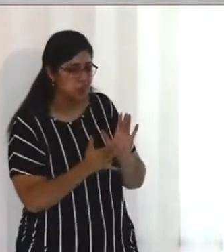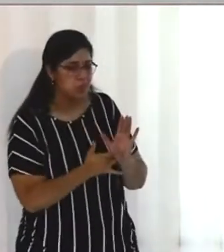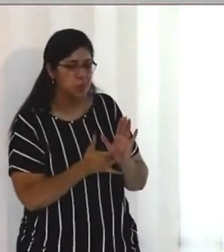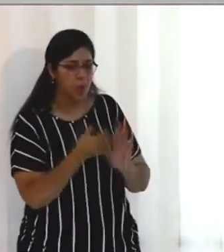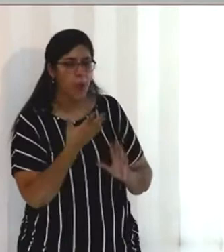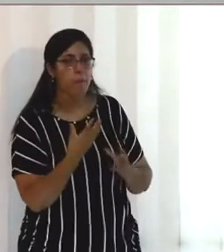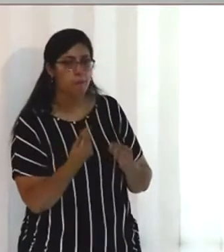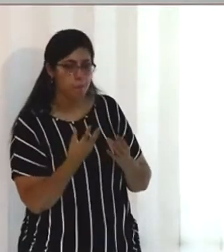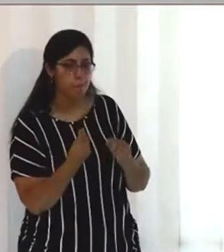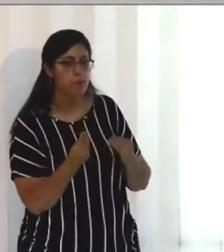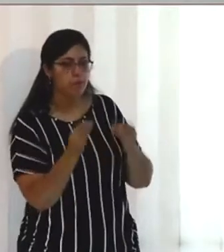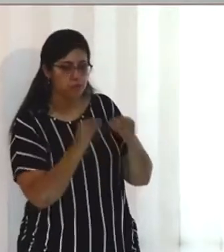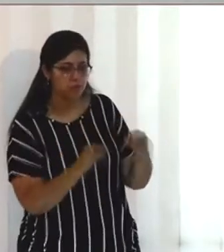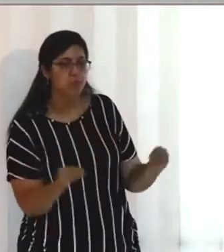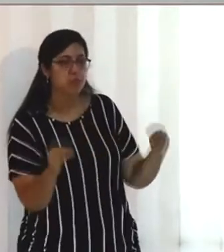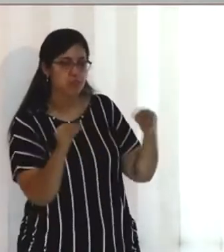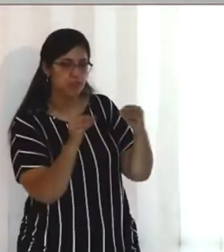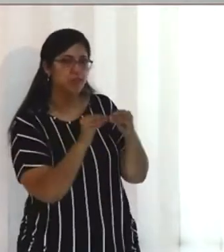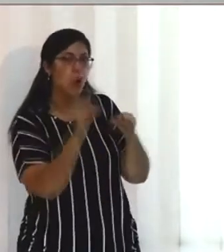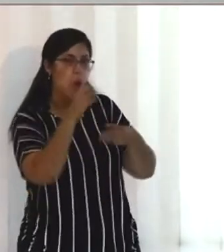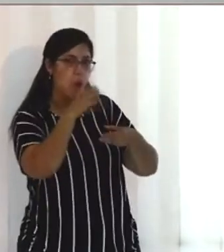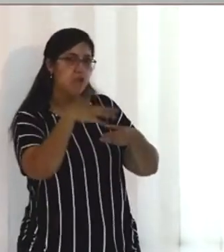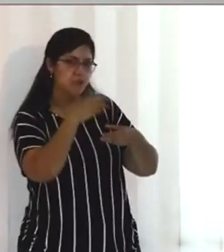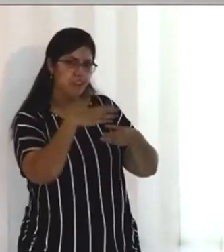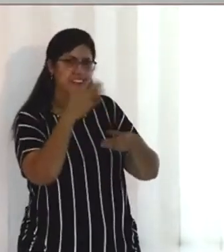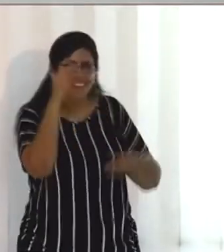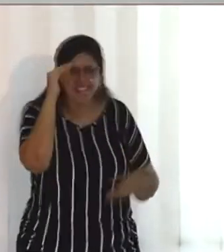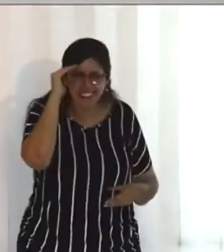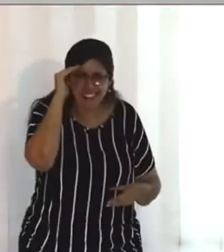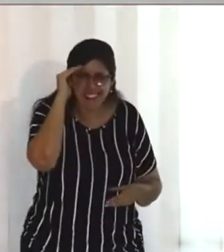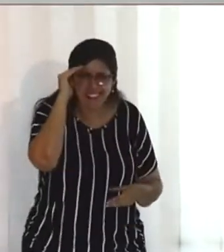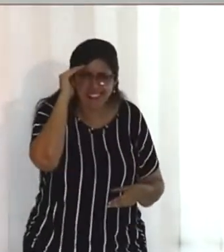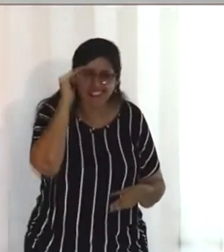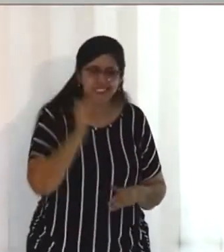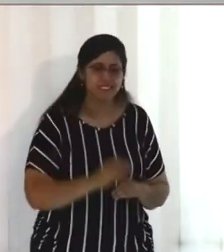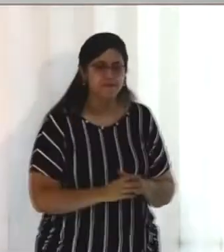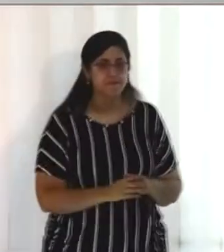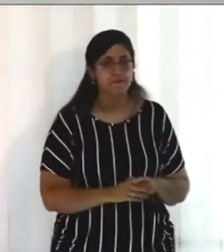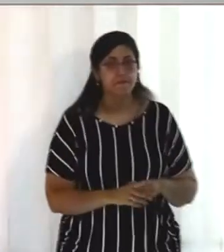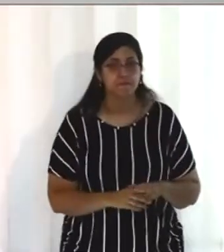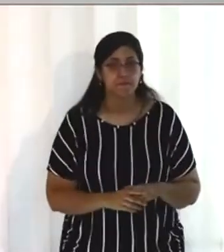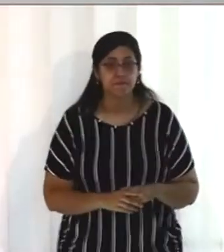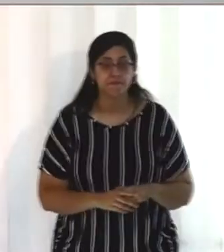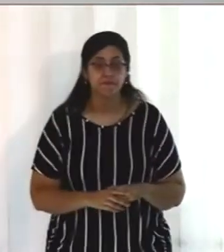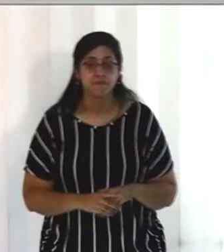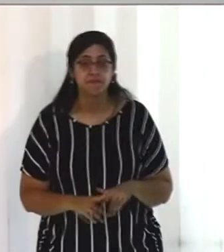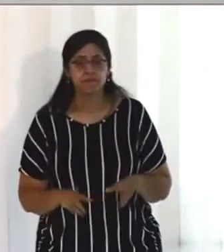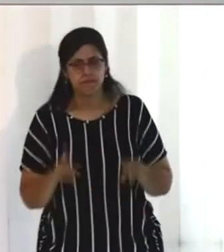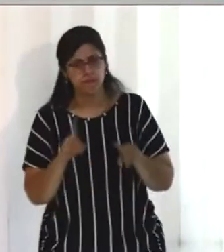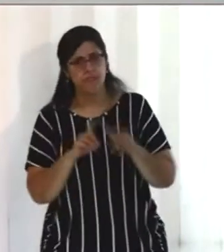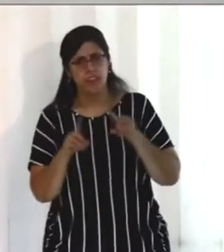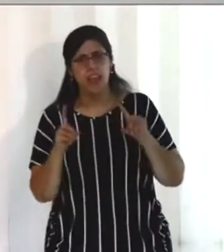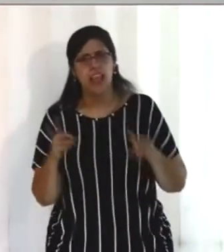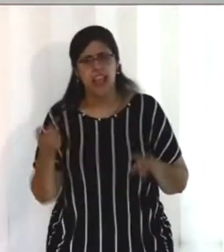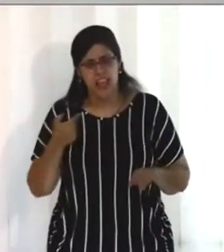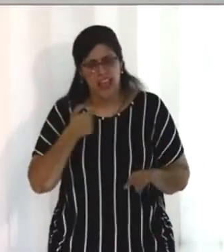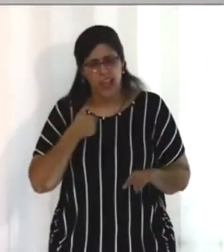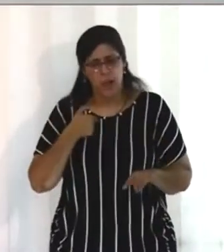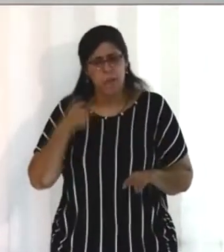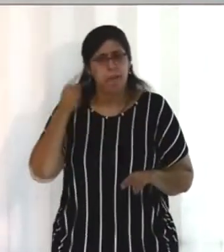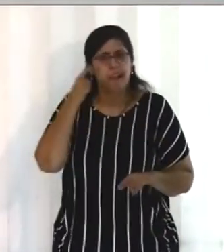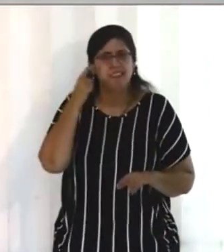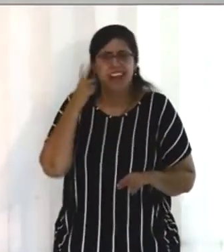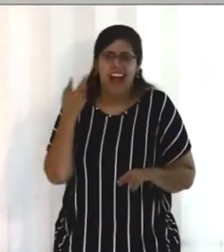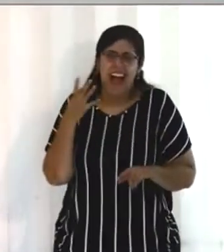uma moedinha, então Ele vai se agradar de mim se eu jogar uma moedinha. E Ele vai mesmo se agradar de mim se